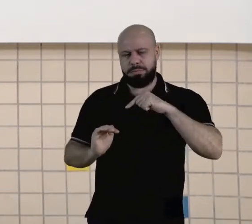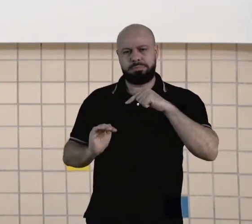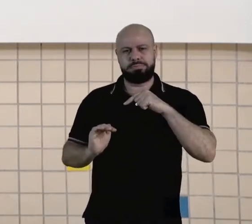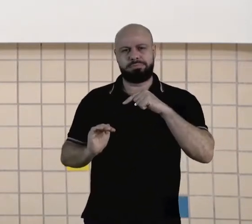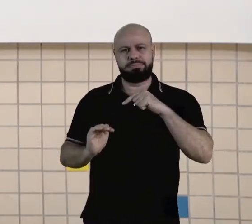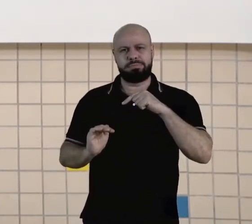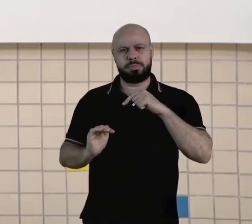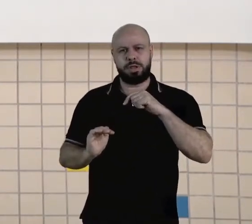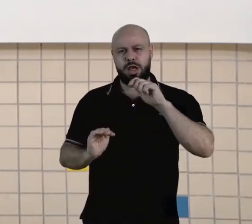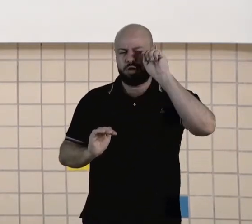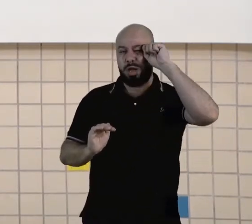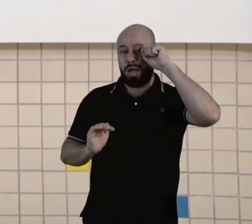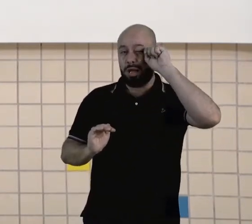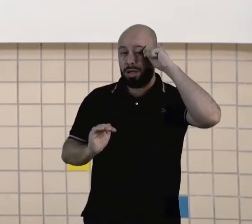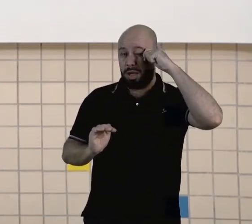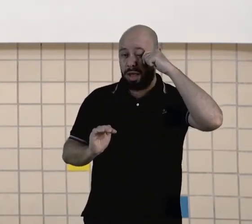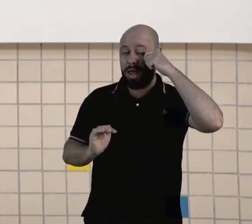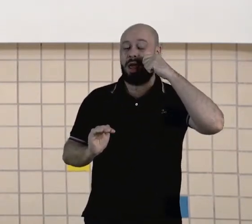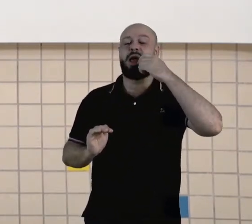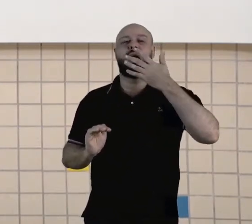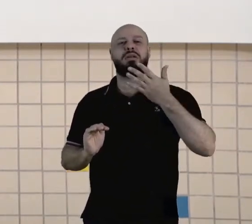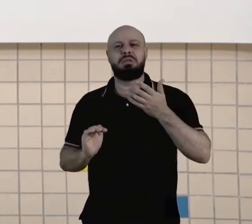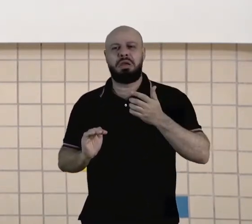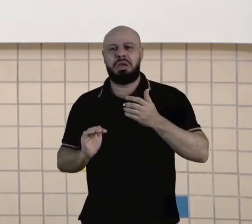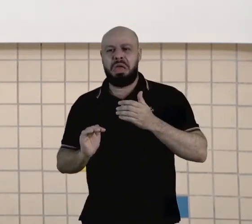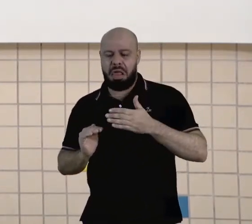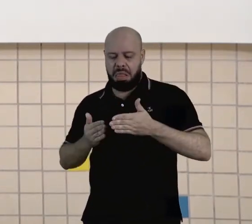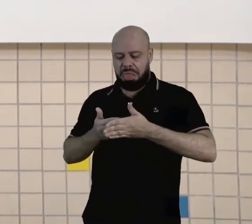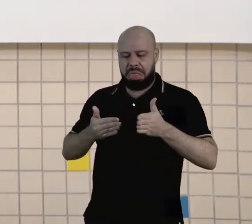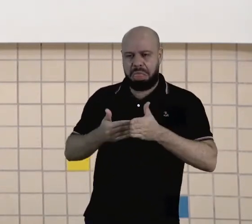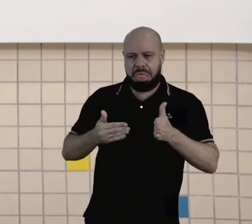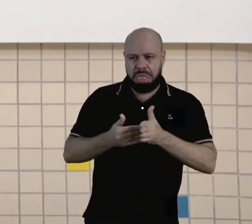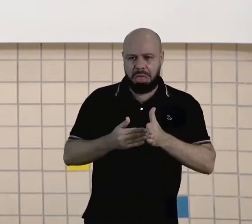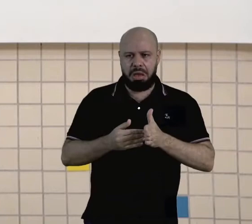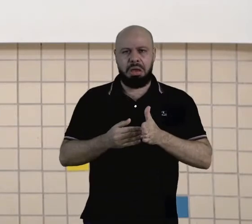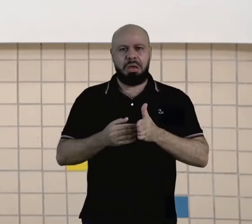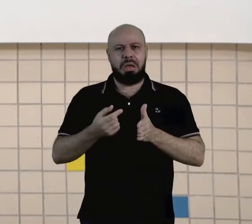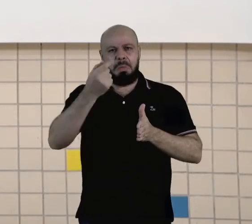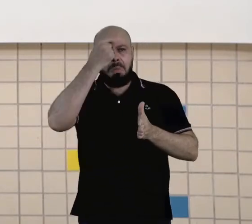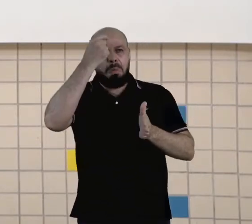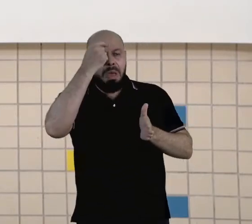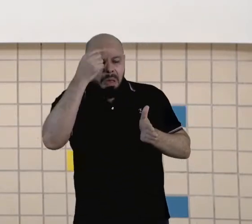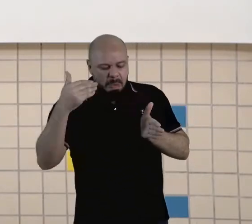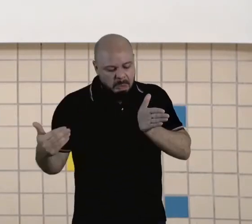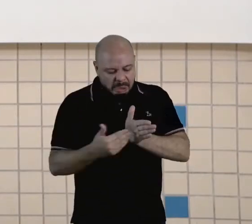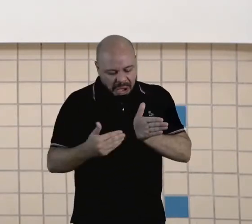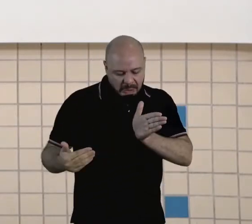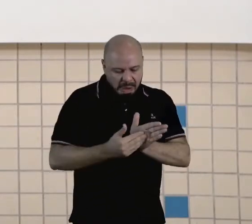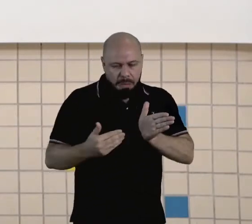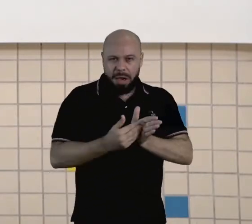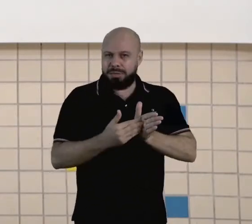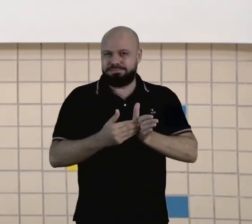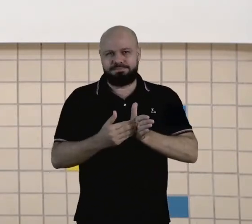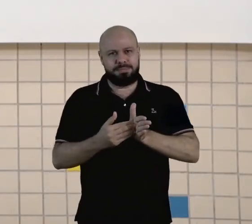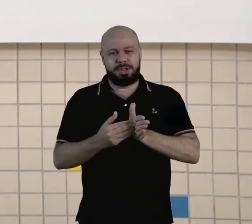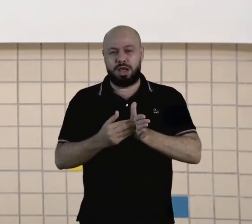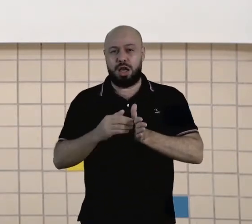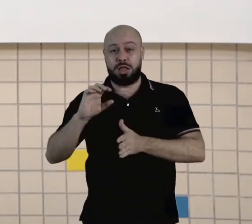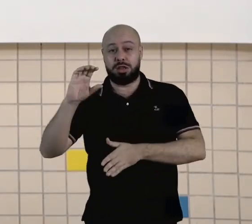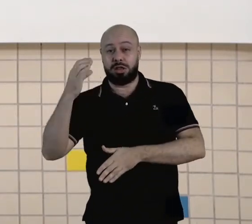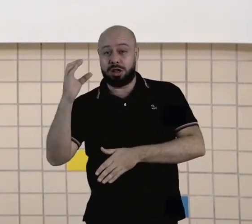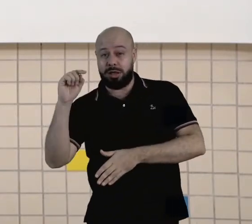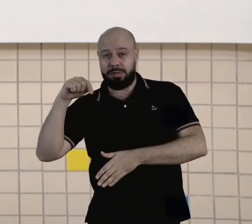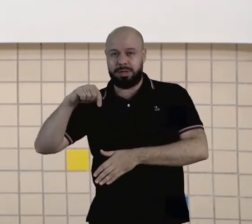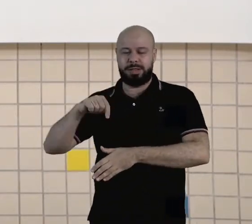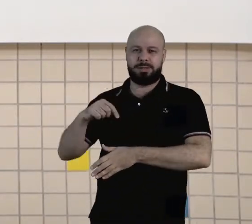sociedade negra era limitada, a capacidade do negro era... Bem, não existe comprovação científica para